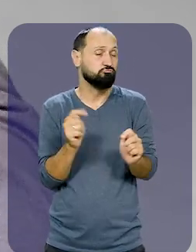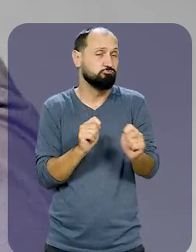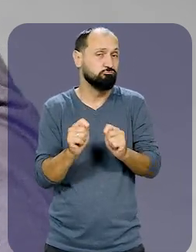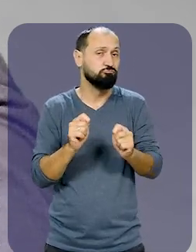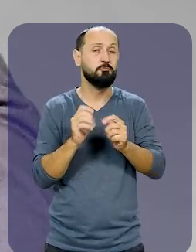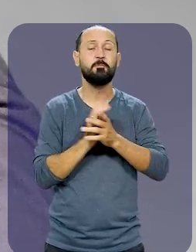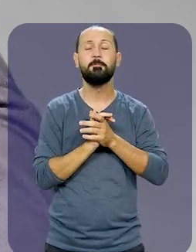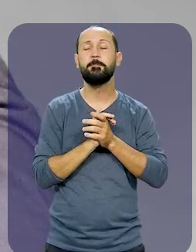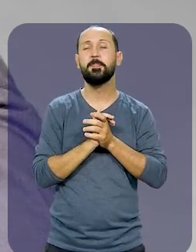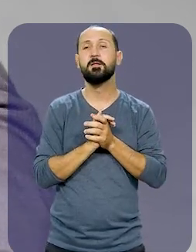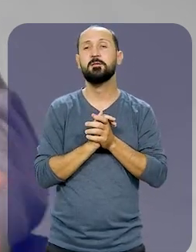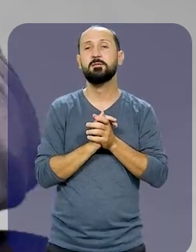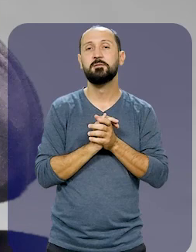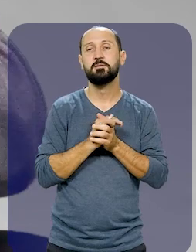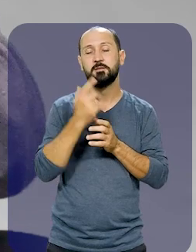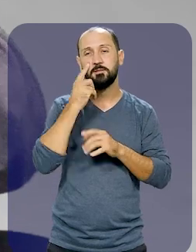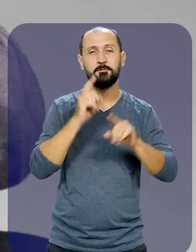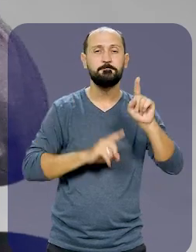controle. E a